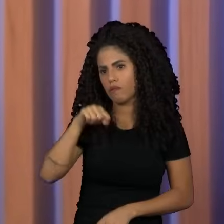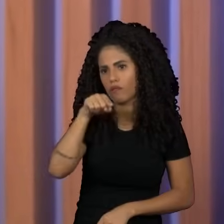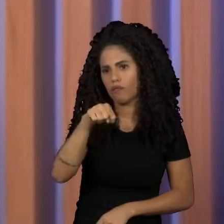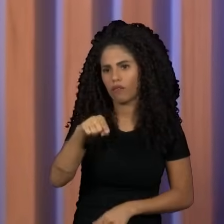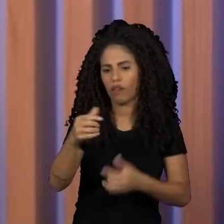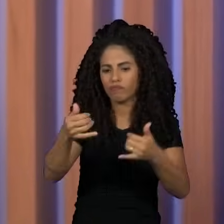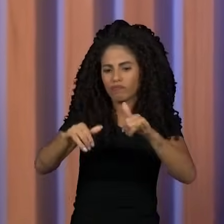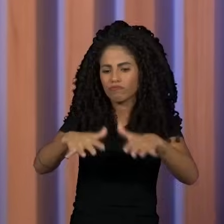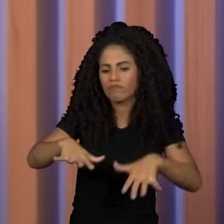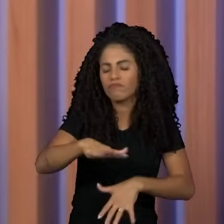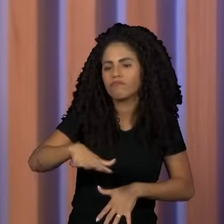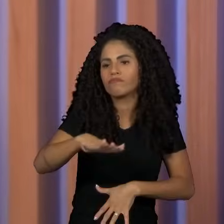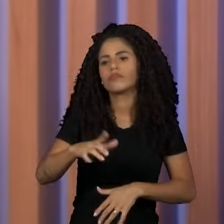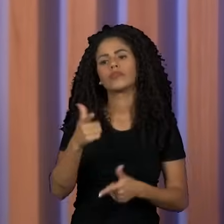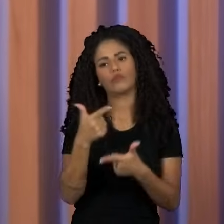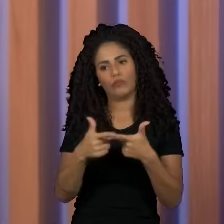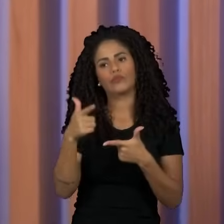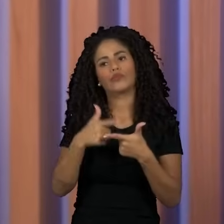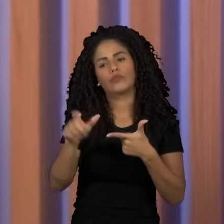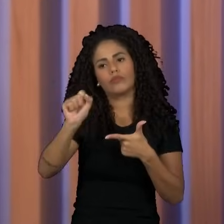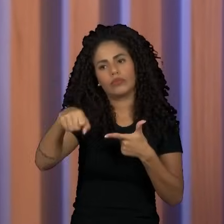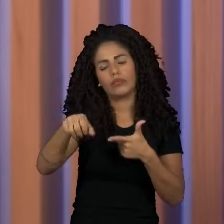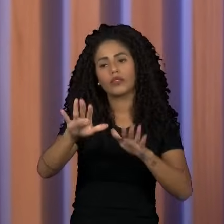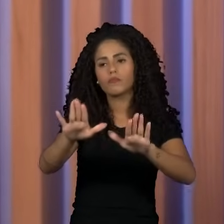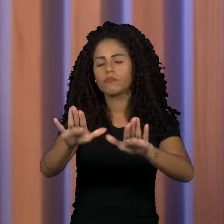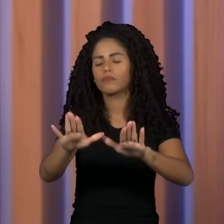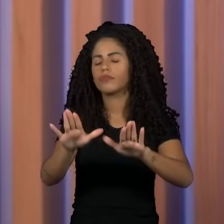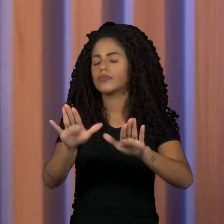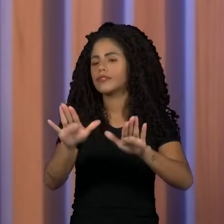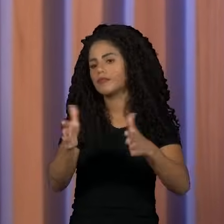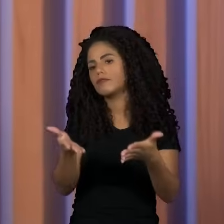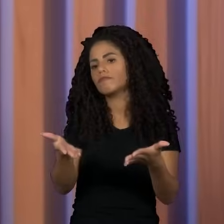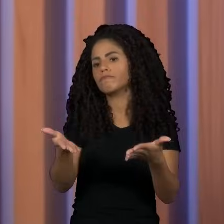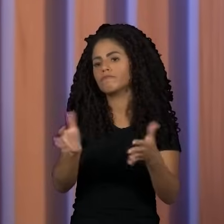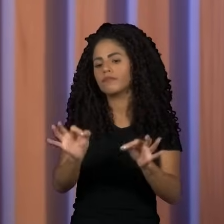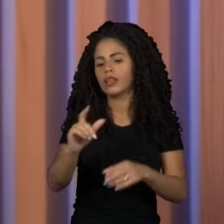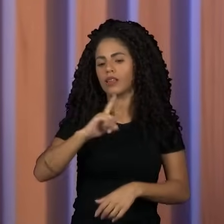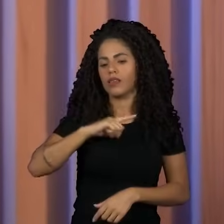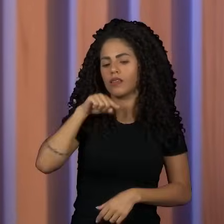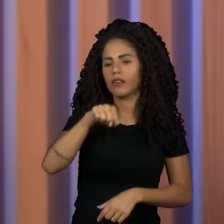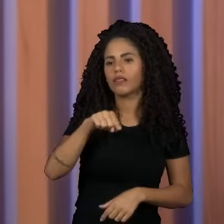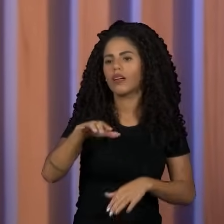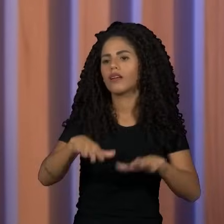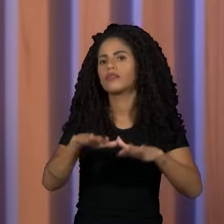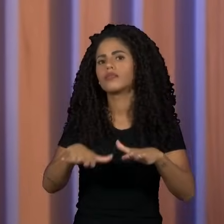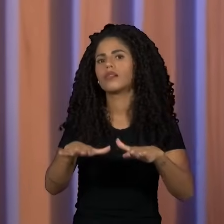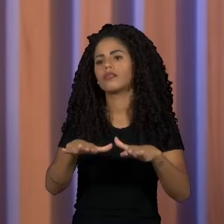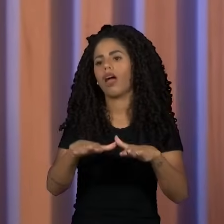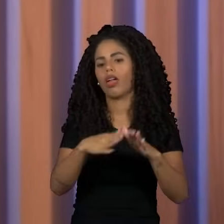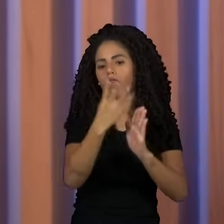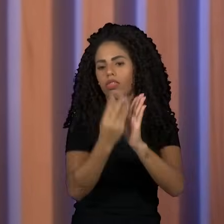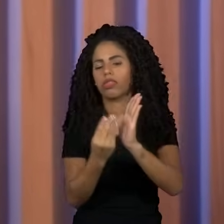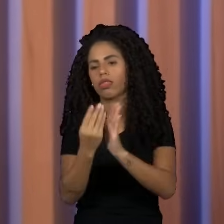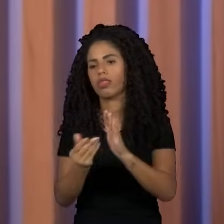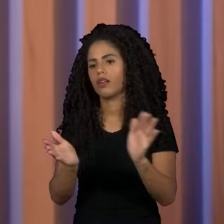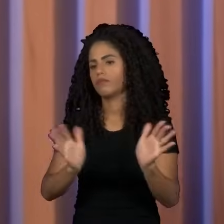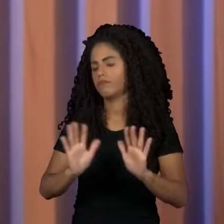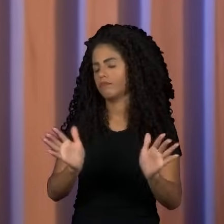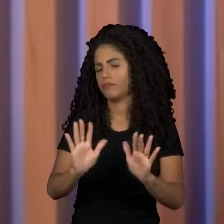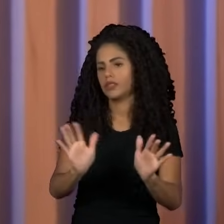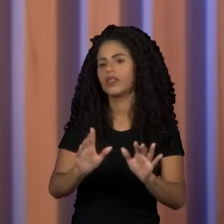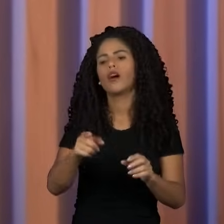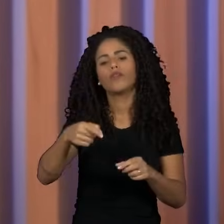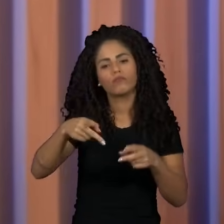liberados no ambiente, então é um problema, mas não quer dizer que a presença deles vai ser excluída, né? Eles